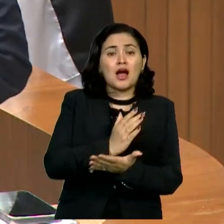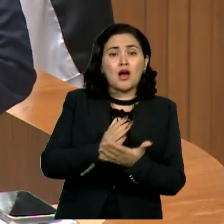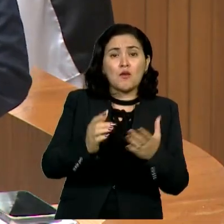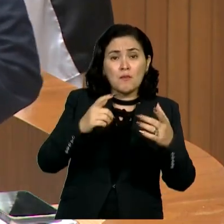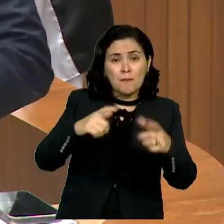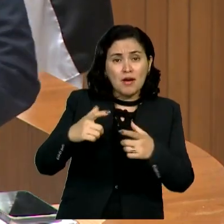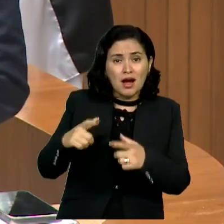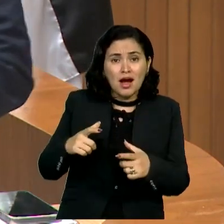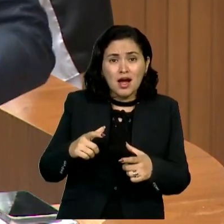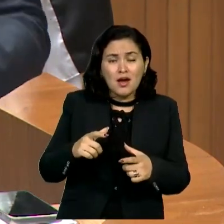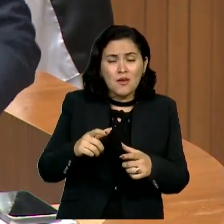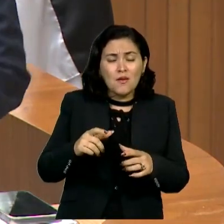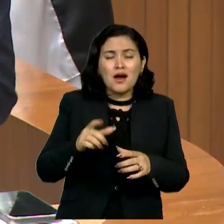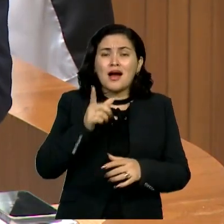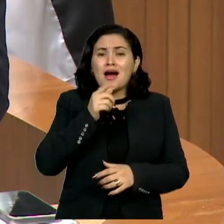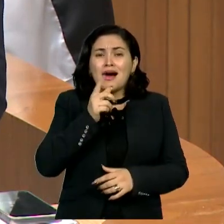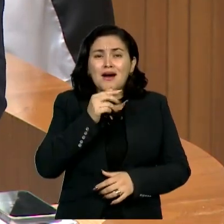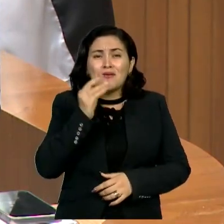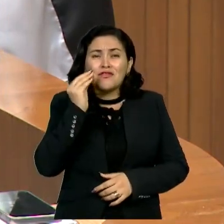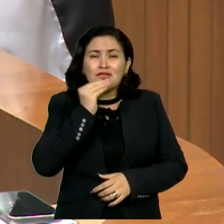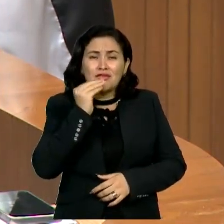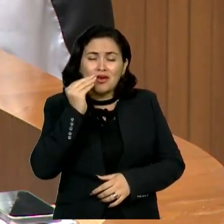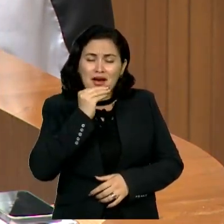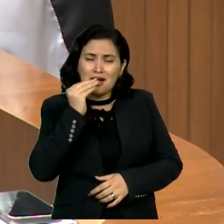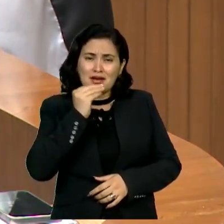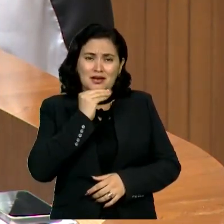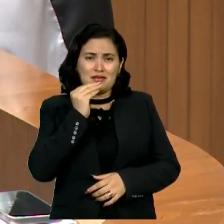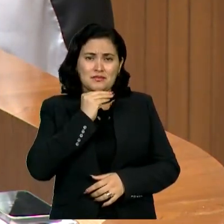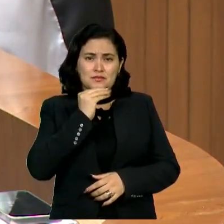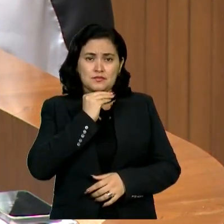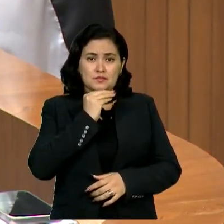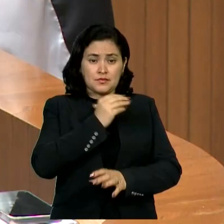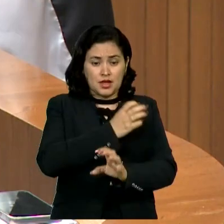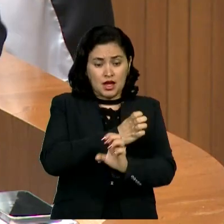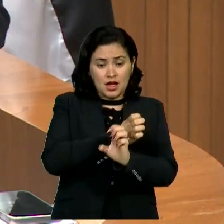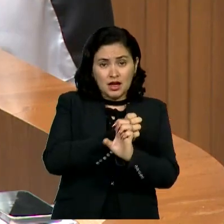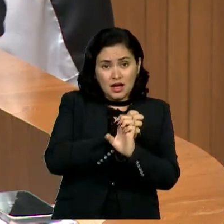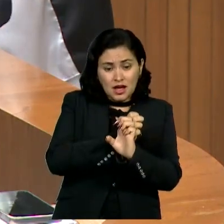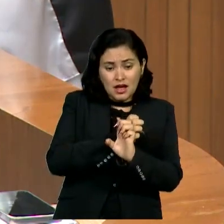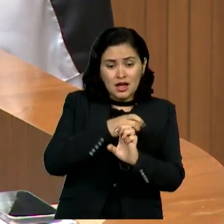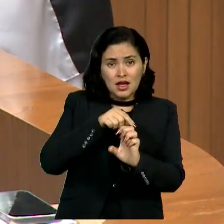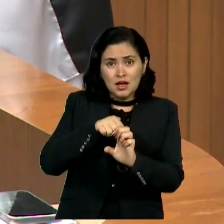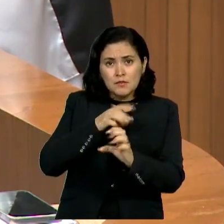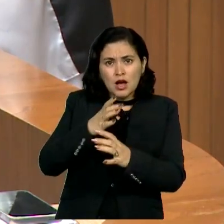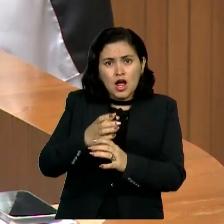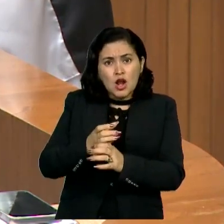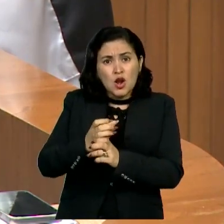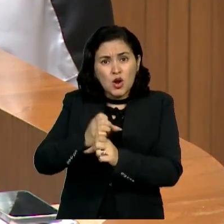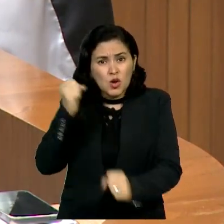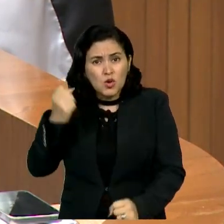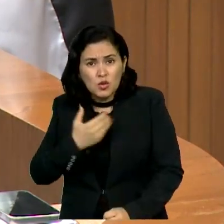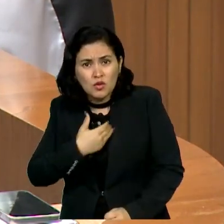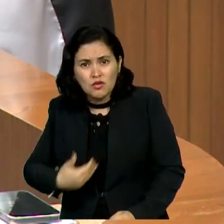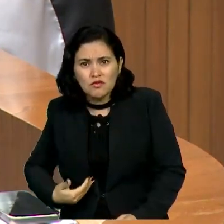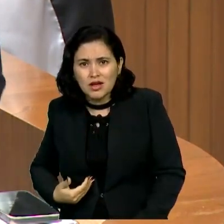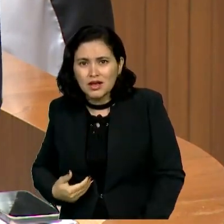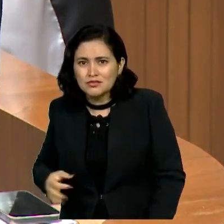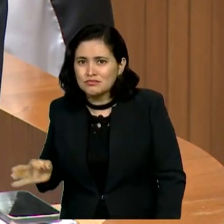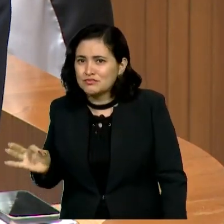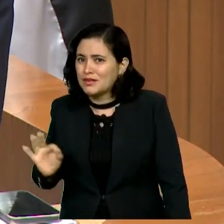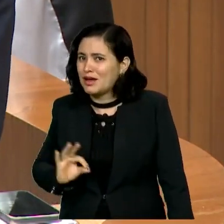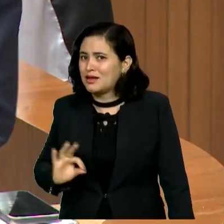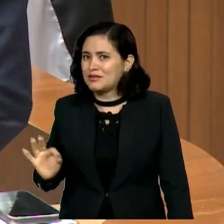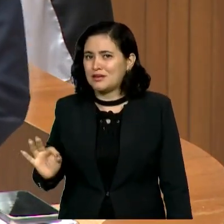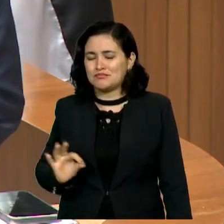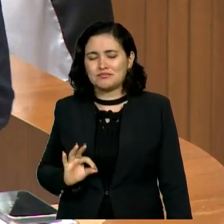baixa. A Caema é uma empresa que só dá prejuízo ao governo. Considerar eventual